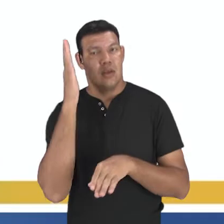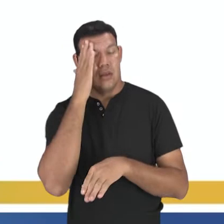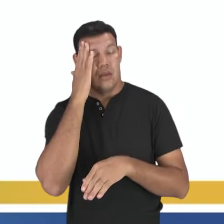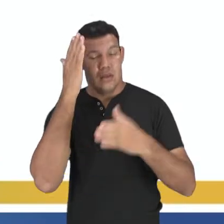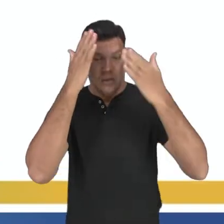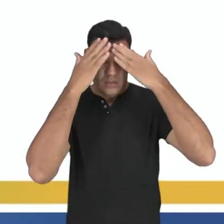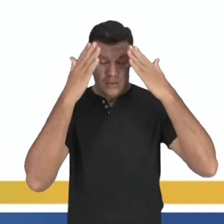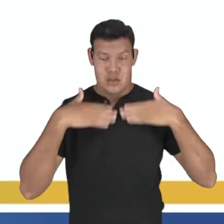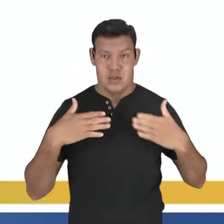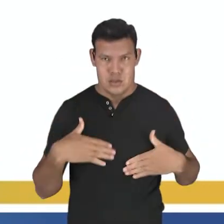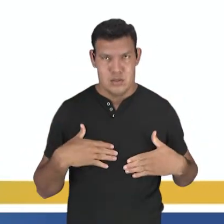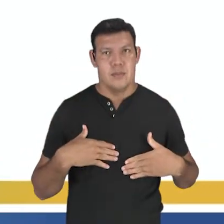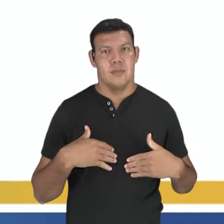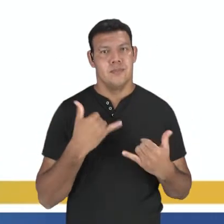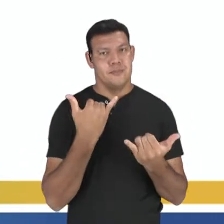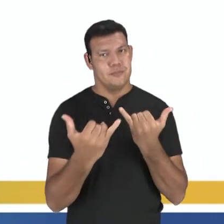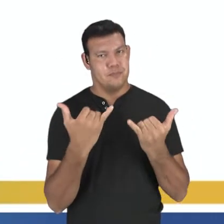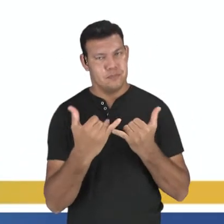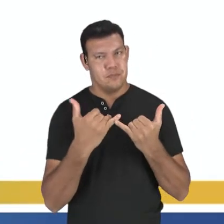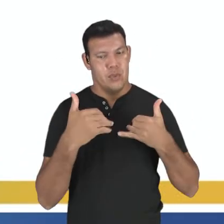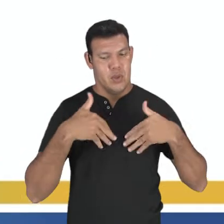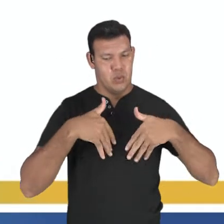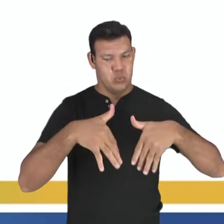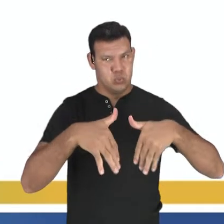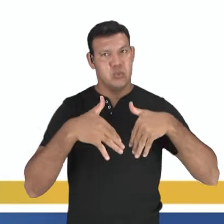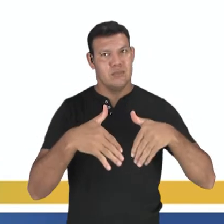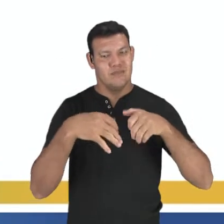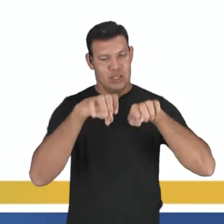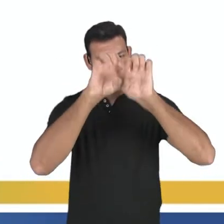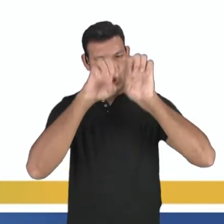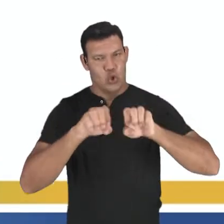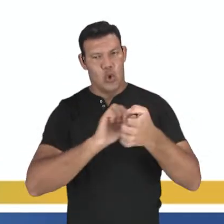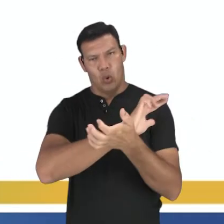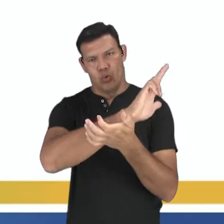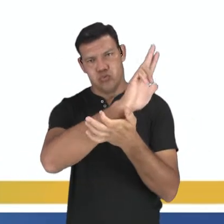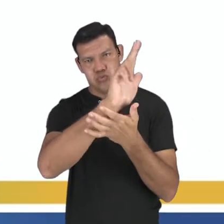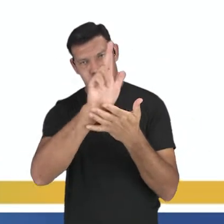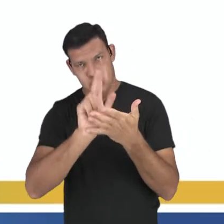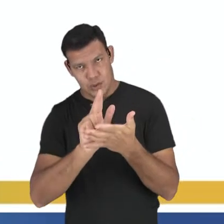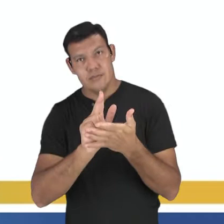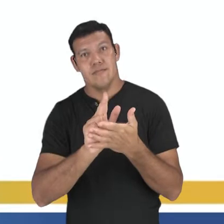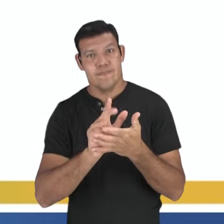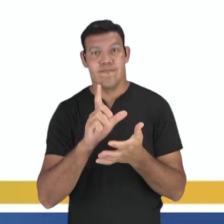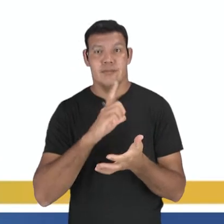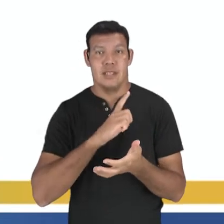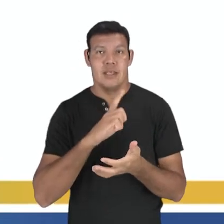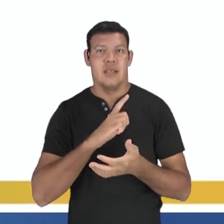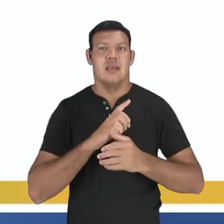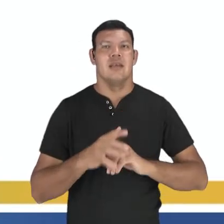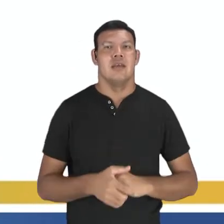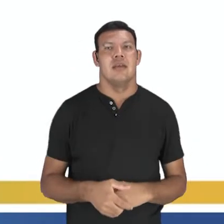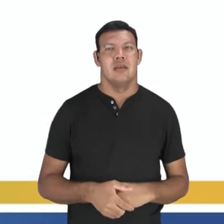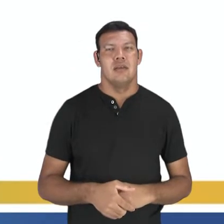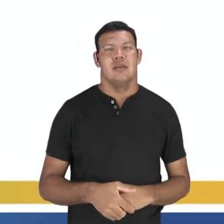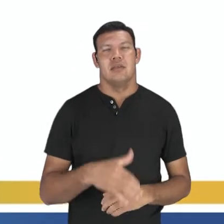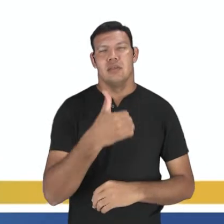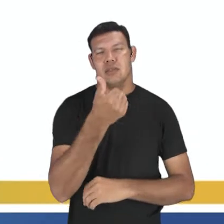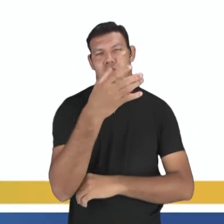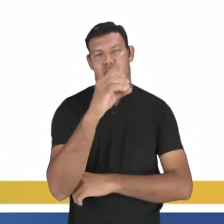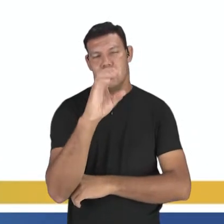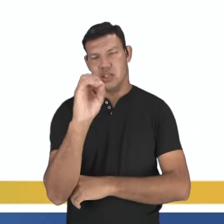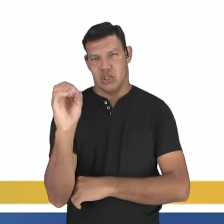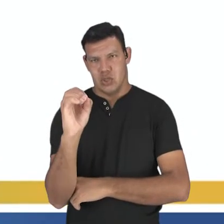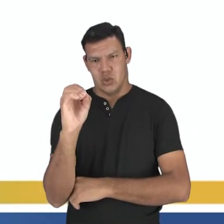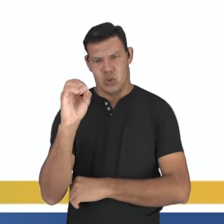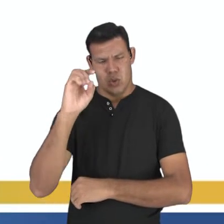uma grande máquina, e como uma grande máquina, ele precisa de muitas estruturas. Nesse caso, nós vamos possuir mais de 600